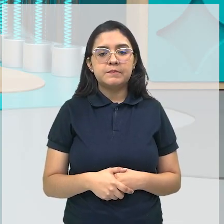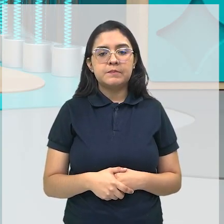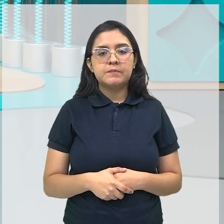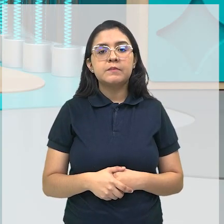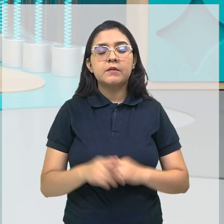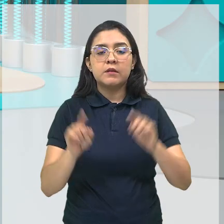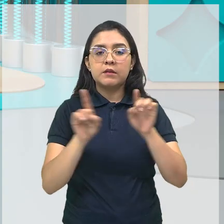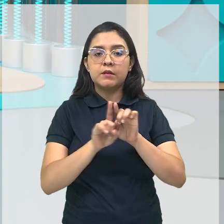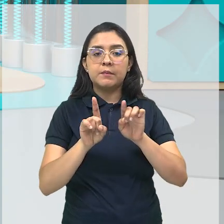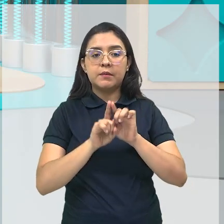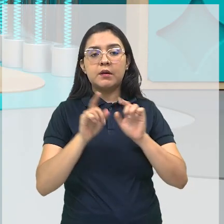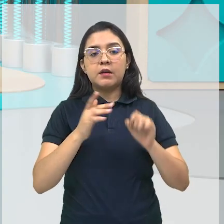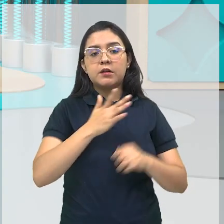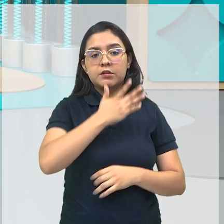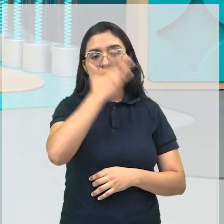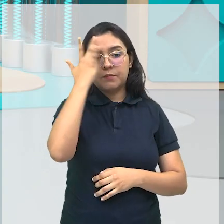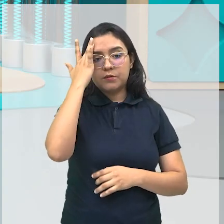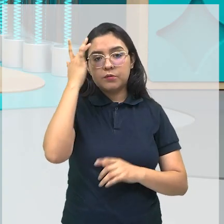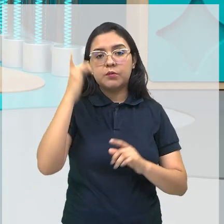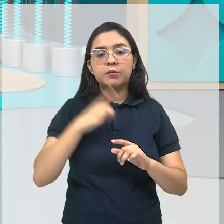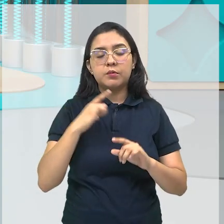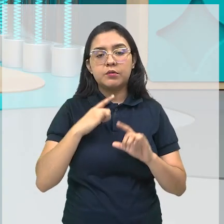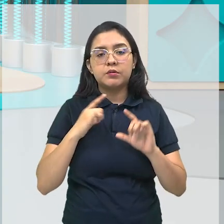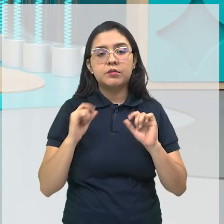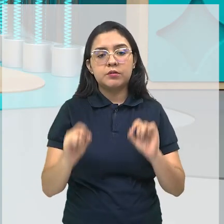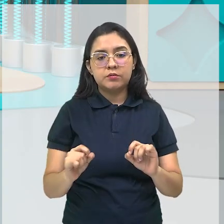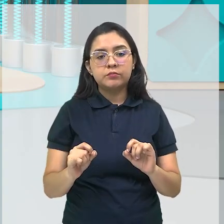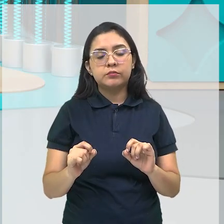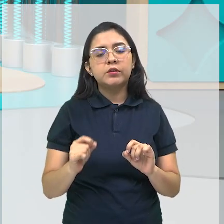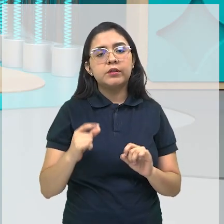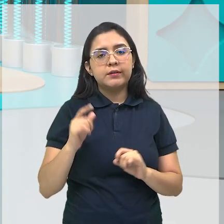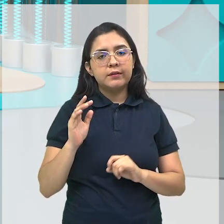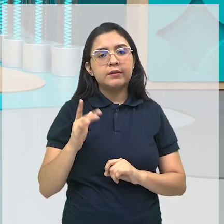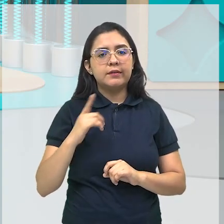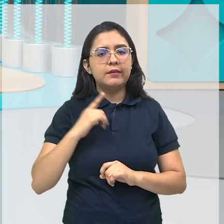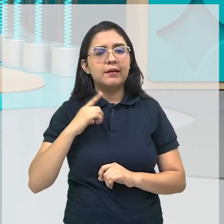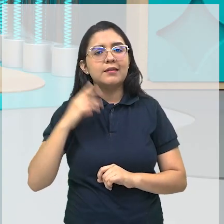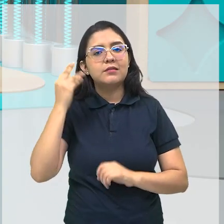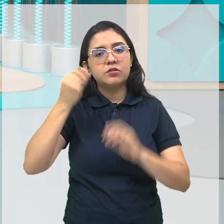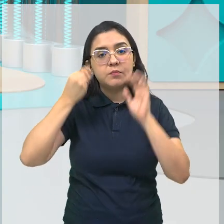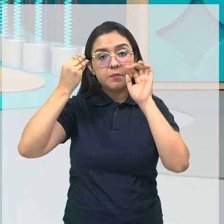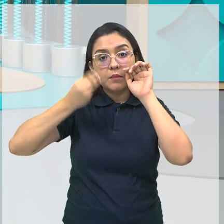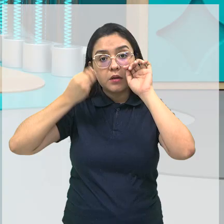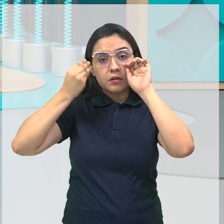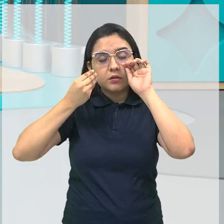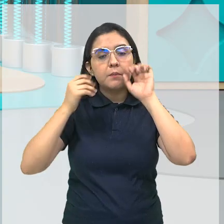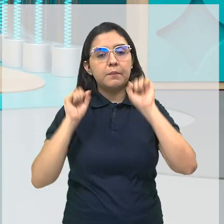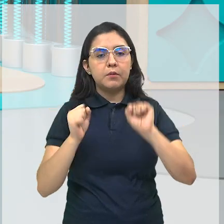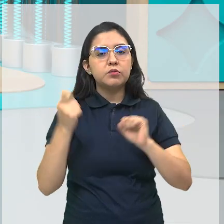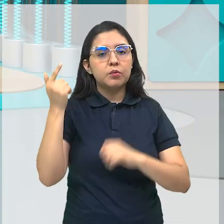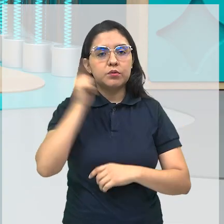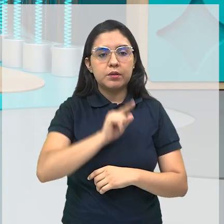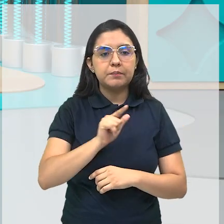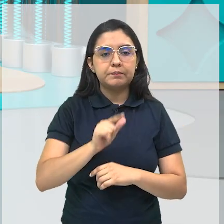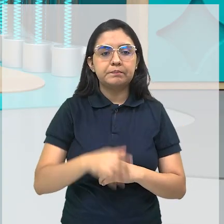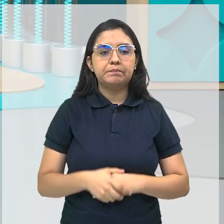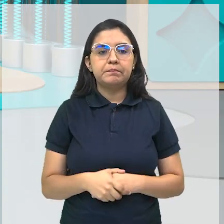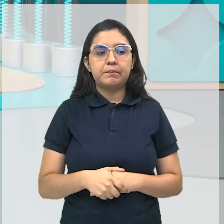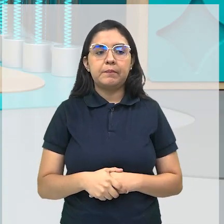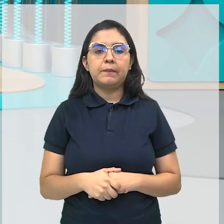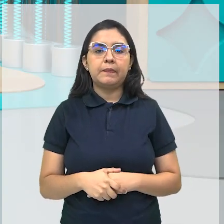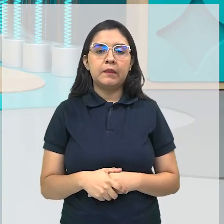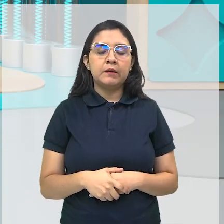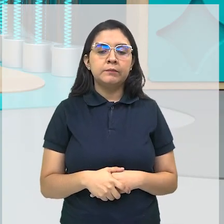aquelas pessoas dentro da comunidade que já têm uma longa experiência de fazer isso, que elas podem conseguir sim, né? A